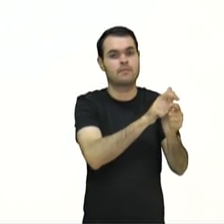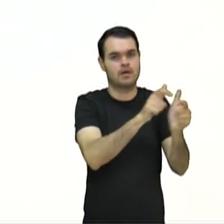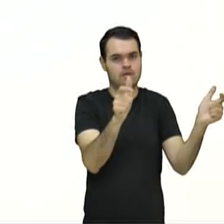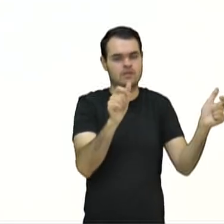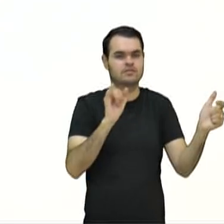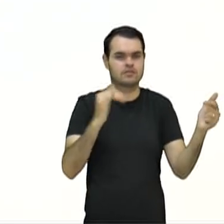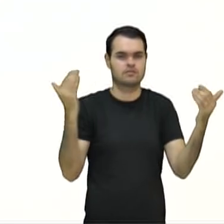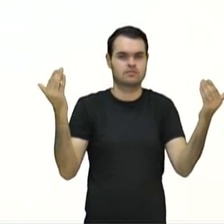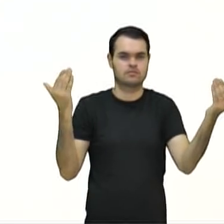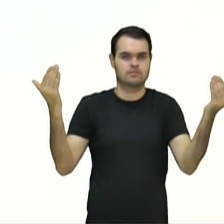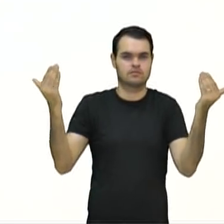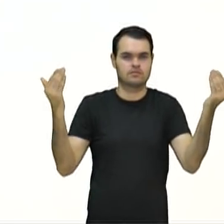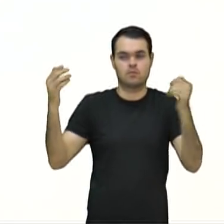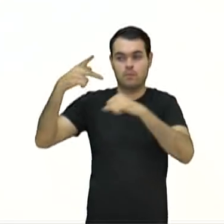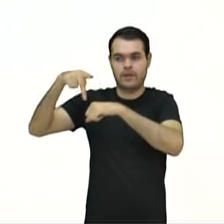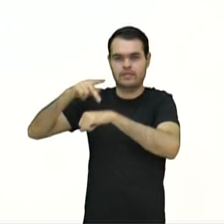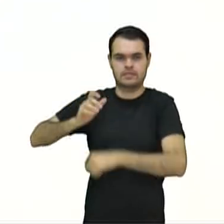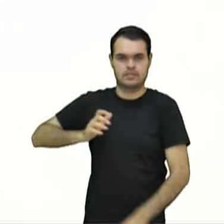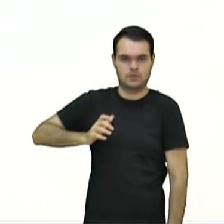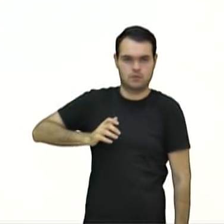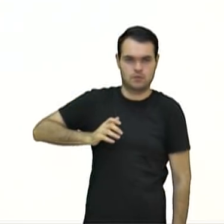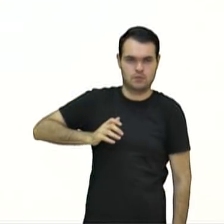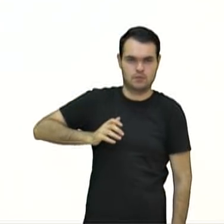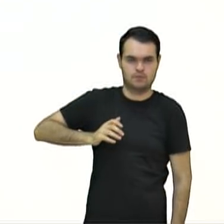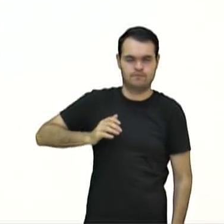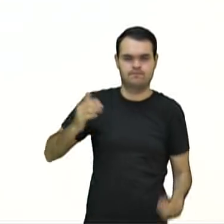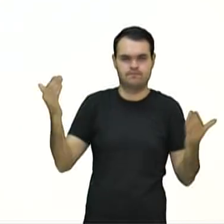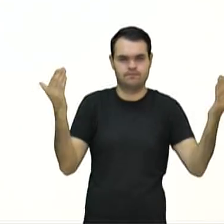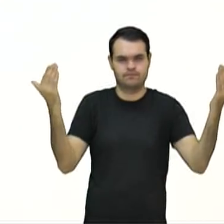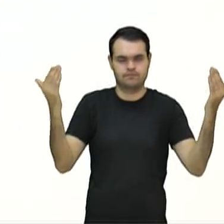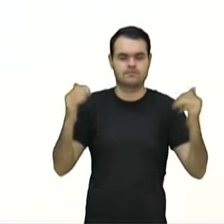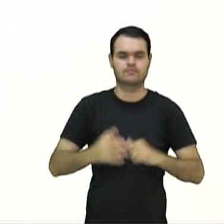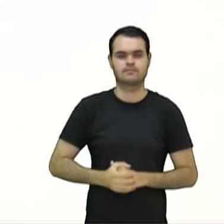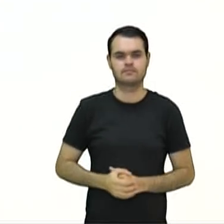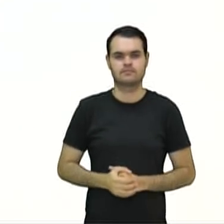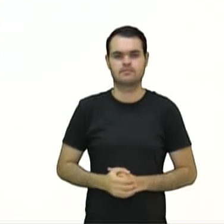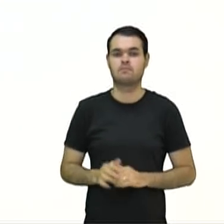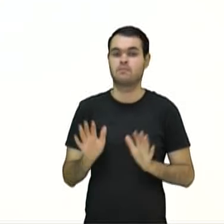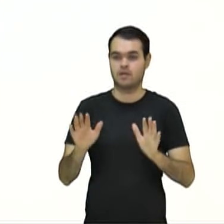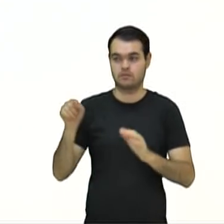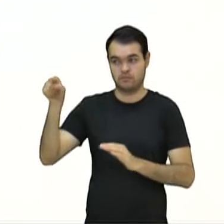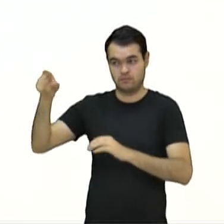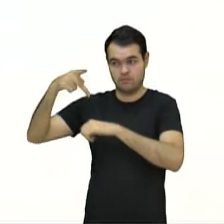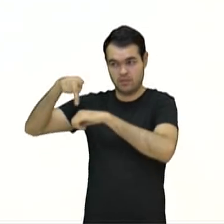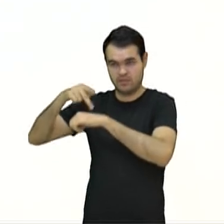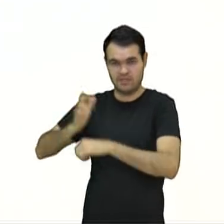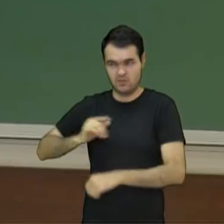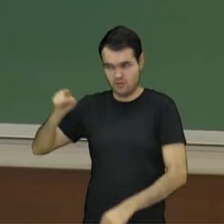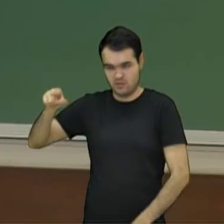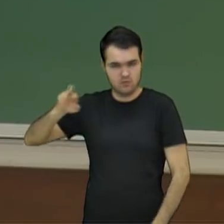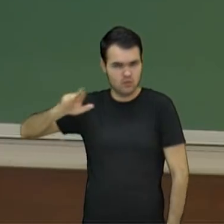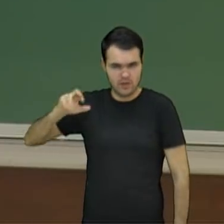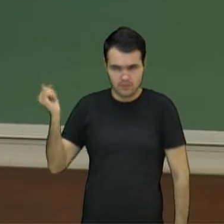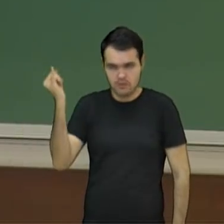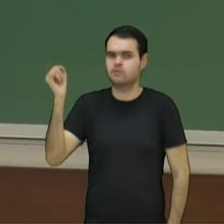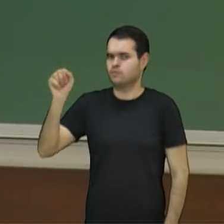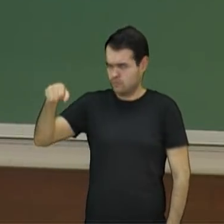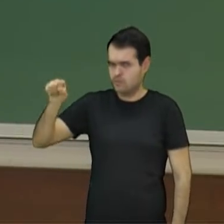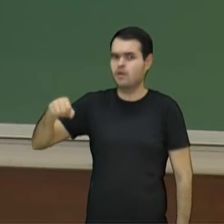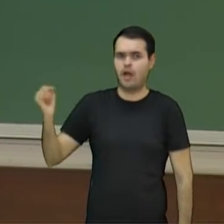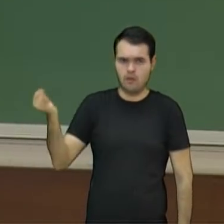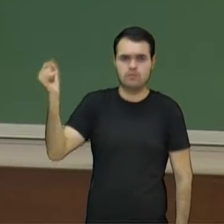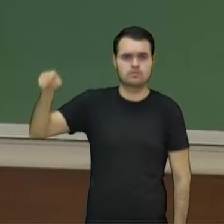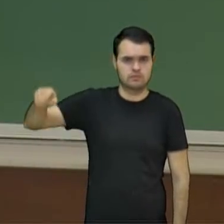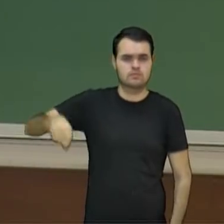quando comparada a um país rico. O que não deixa no país rico de ser importante. Mas, para